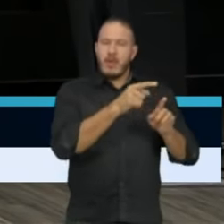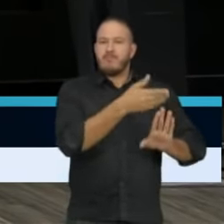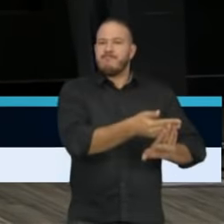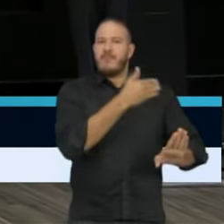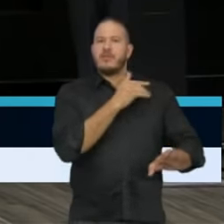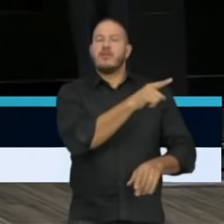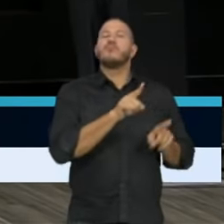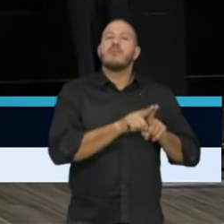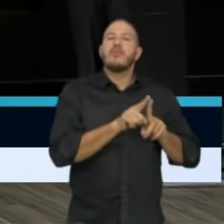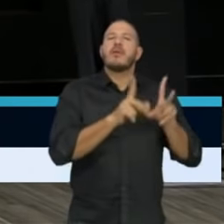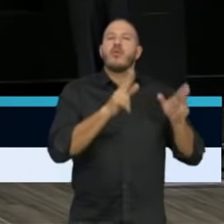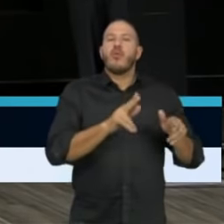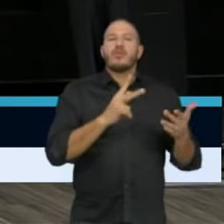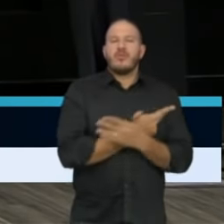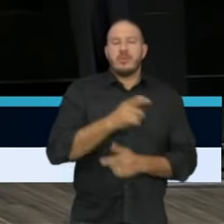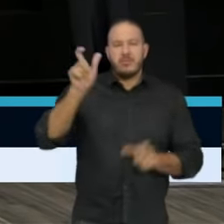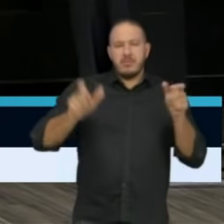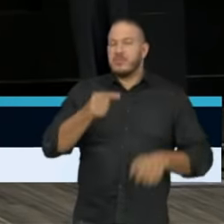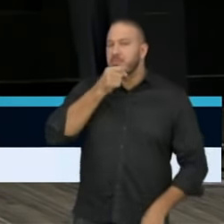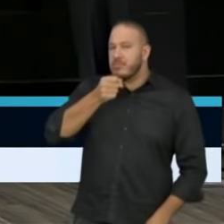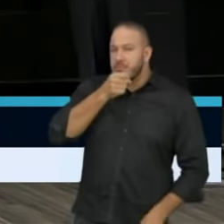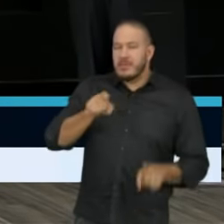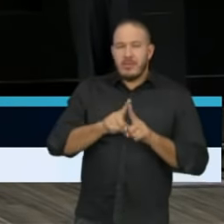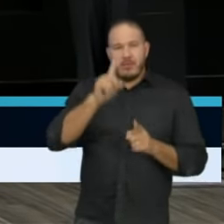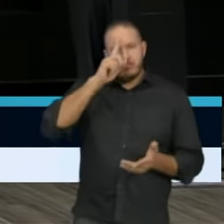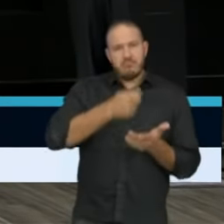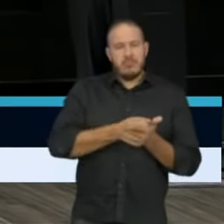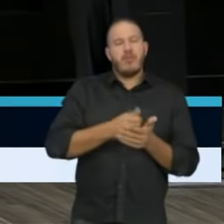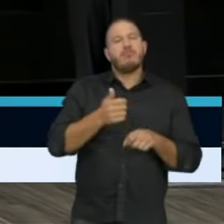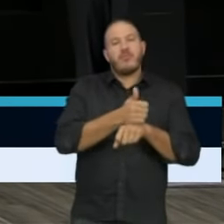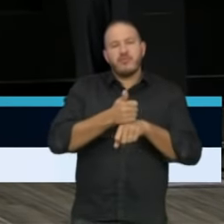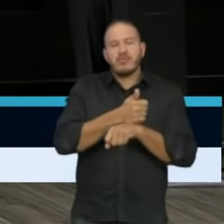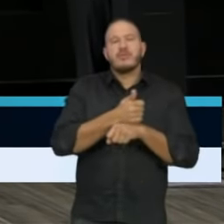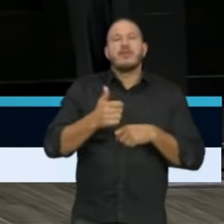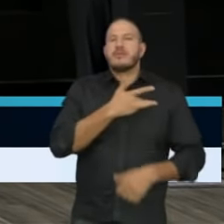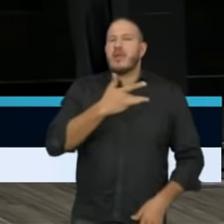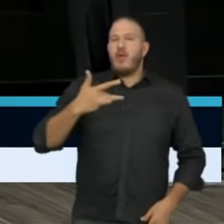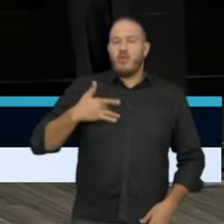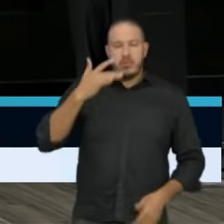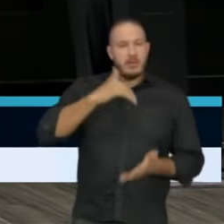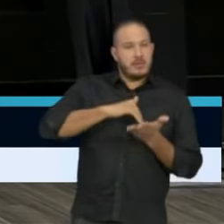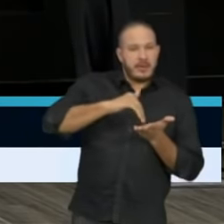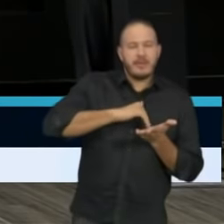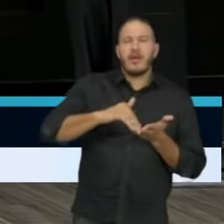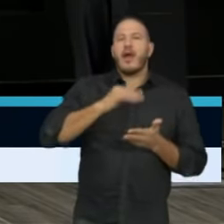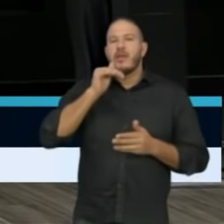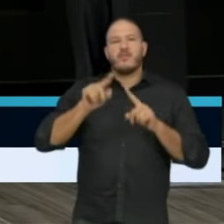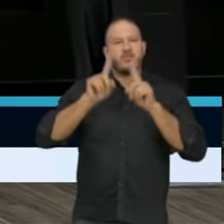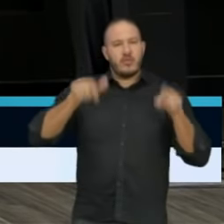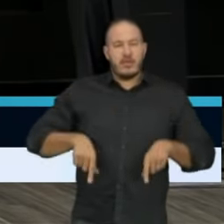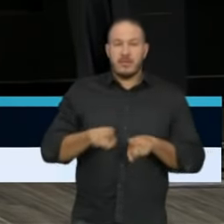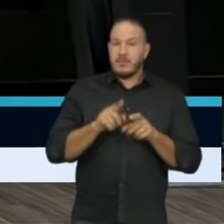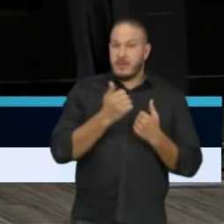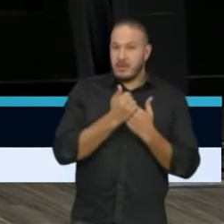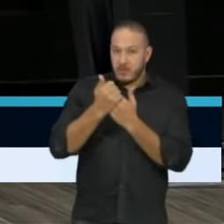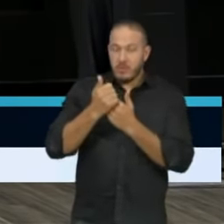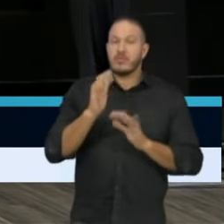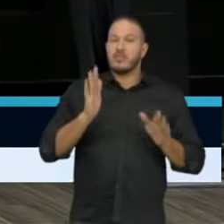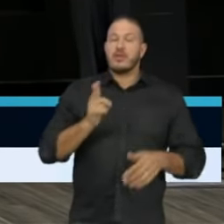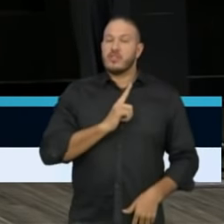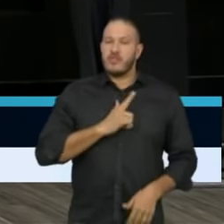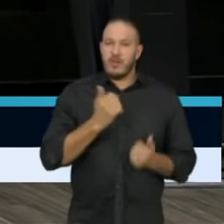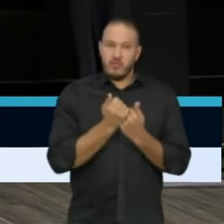quarentena, como estão fazendo jornalistas e como determinam os profissionais de saúde? Secretários, funcionários e assessores que estiveram com o